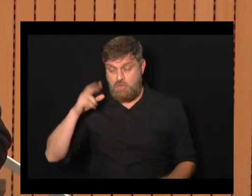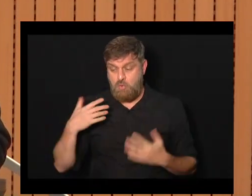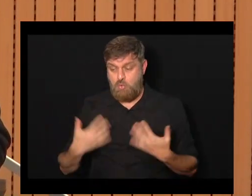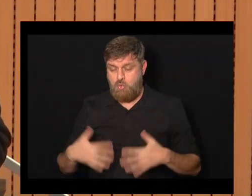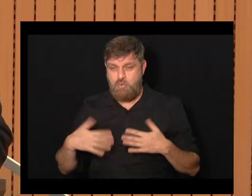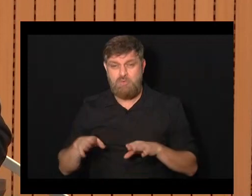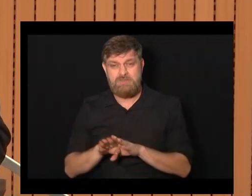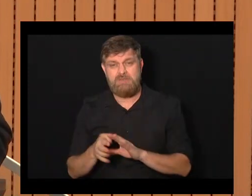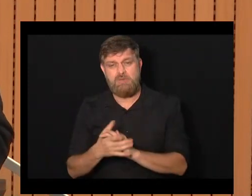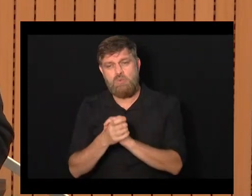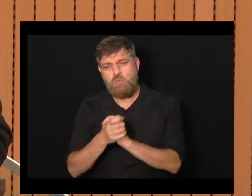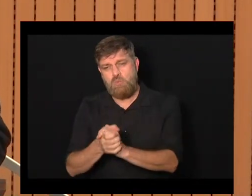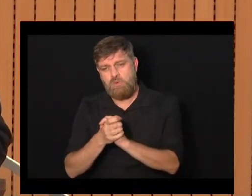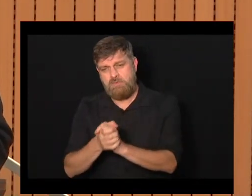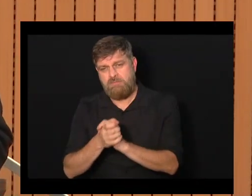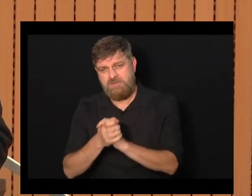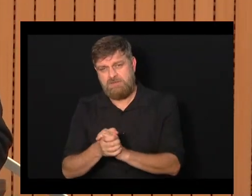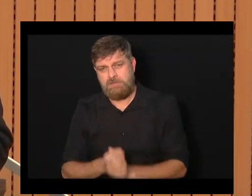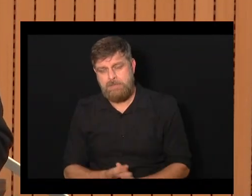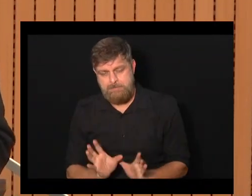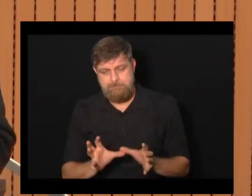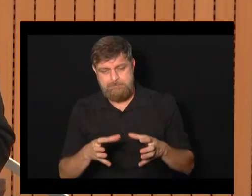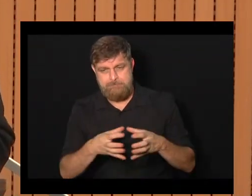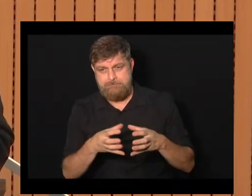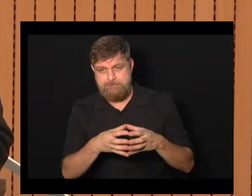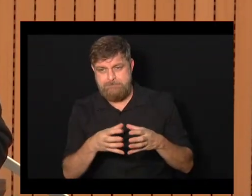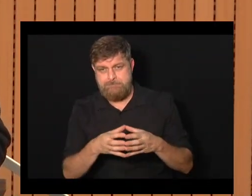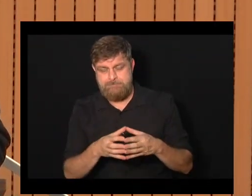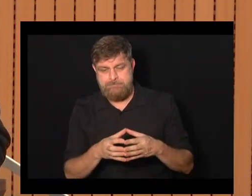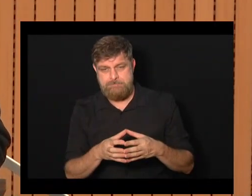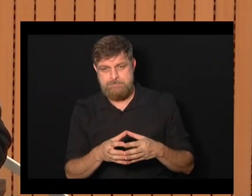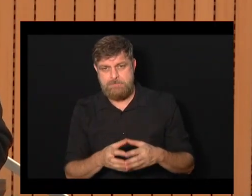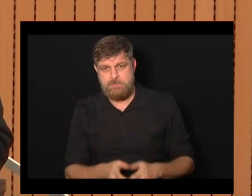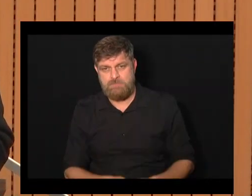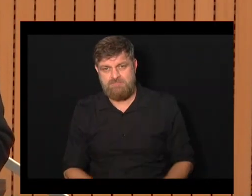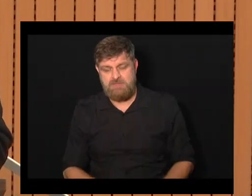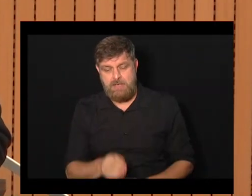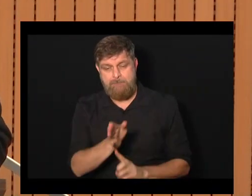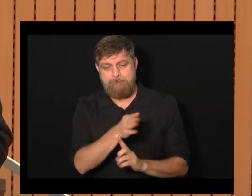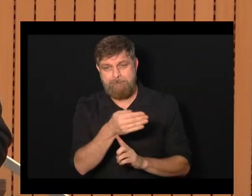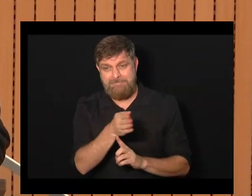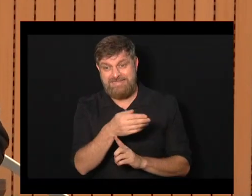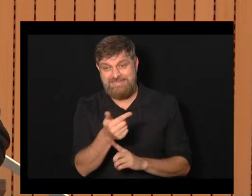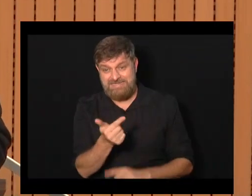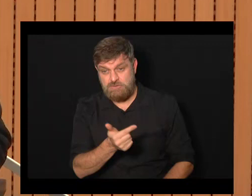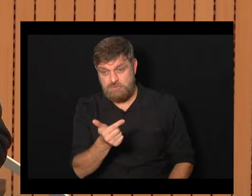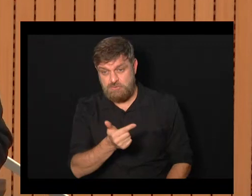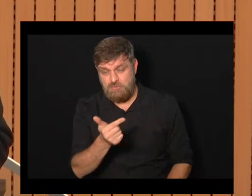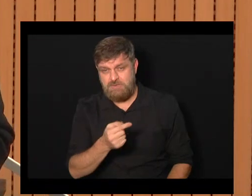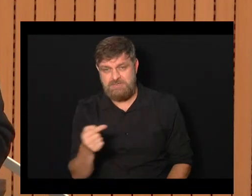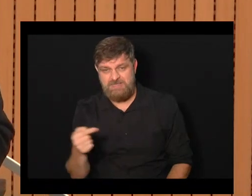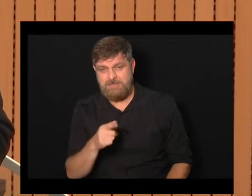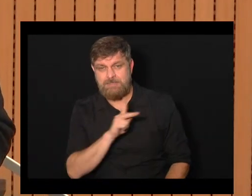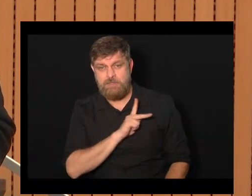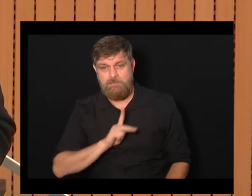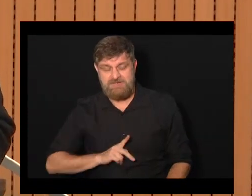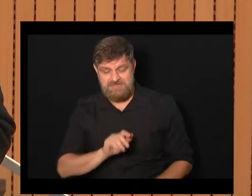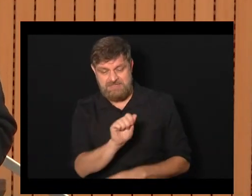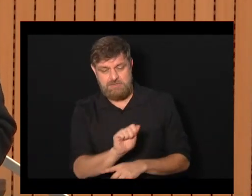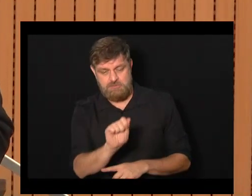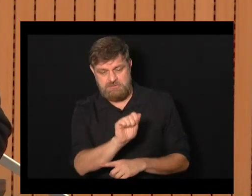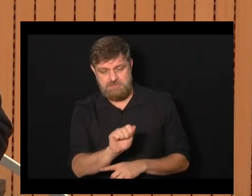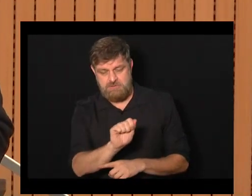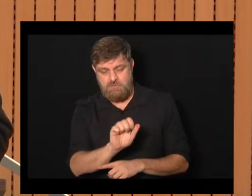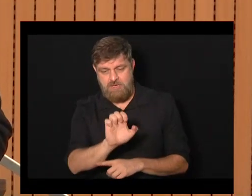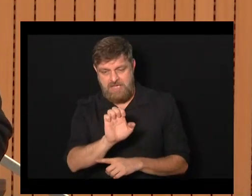palavrinha e parabenizar ali o pessoal do Parque das Bandeiras 2, Jardim das Bandeiras 2, através do seu presidente da associação, o